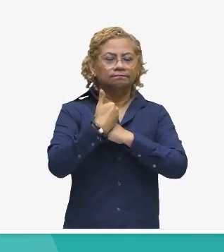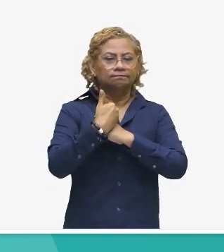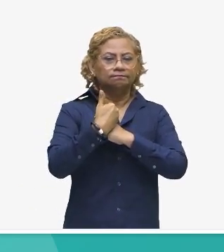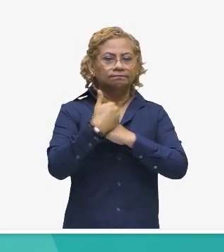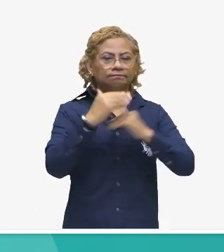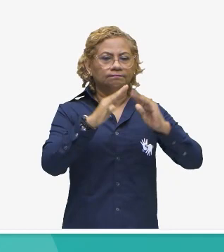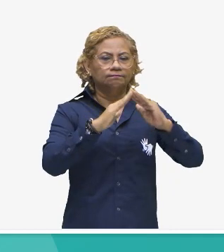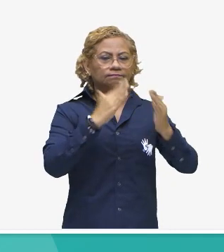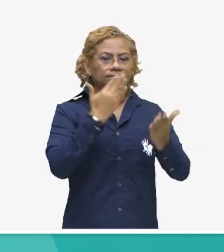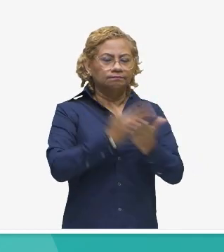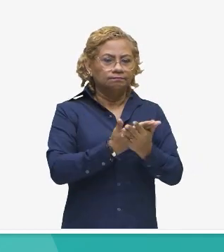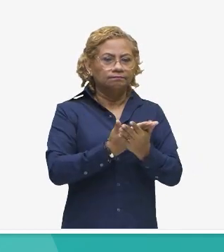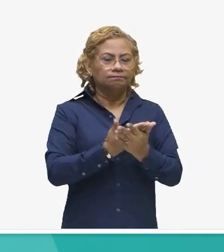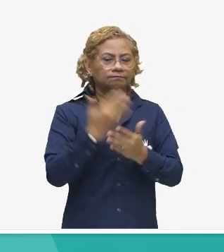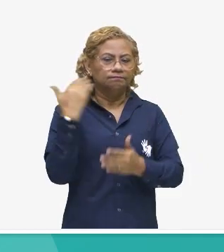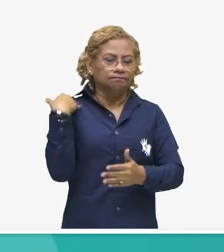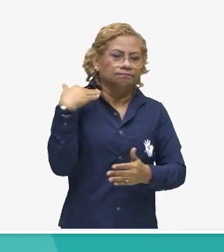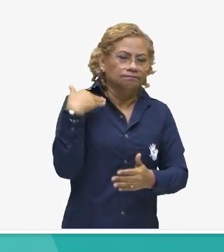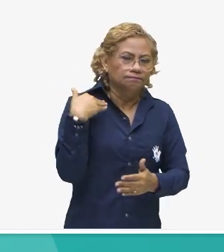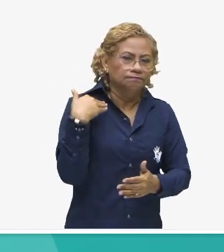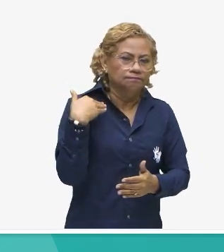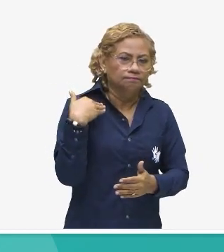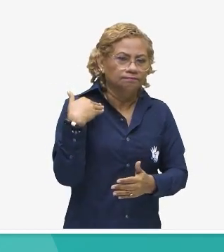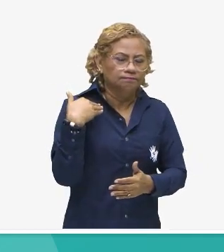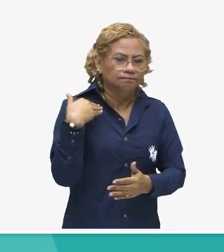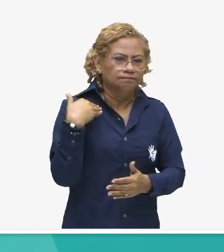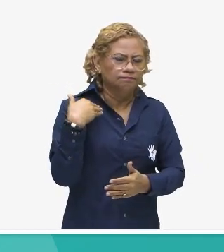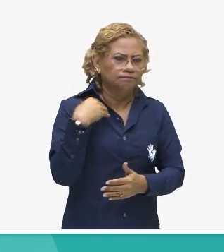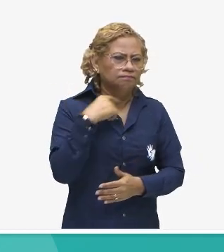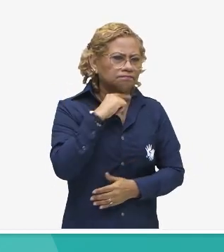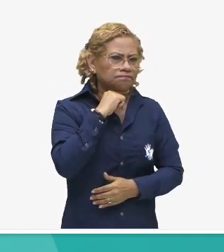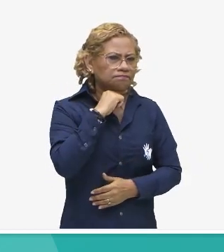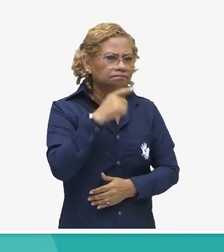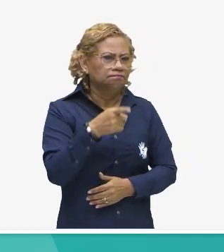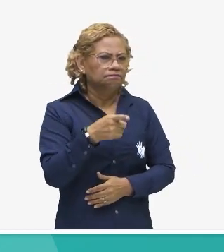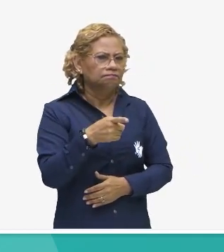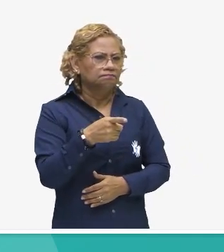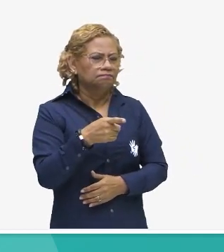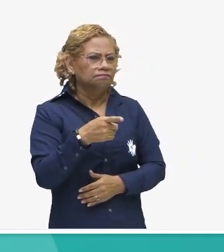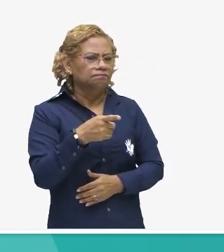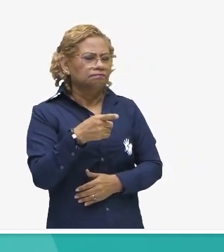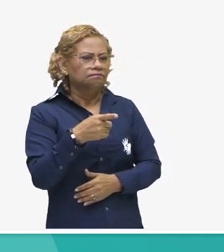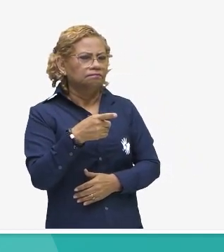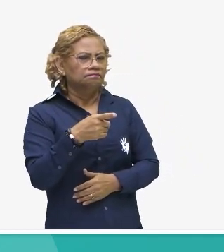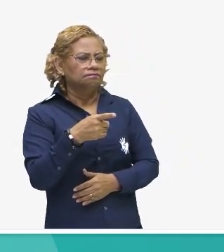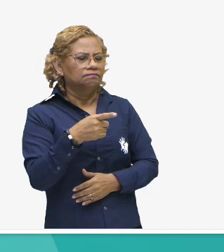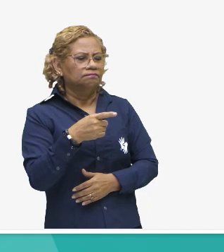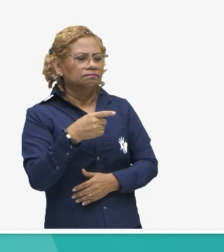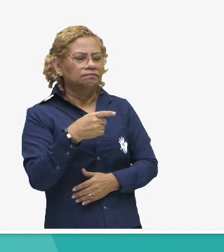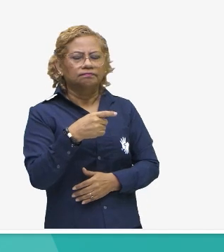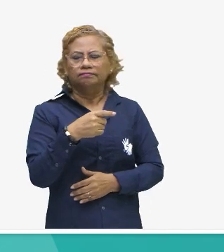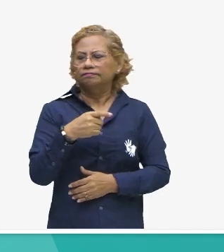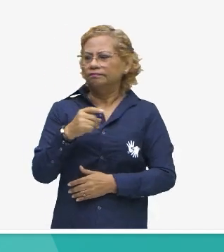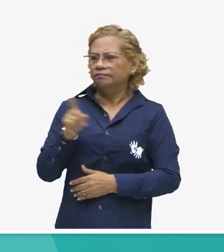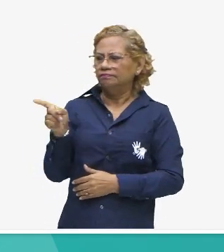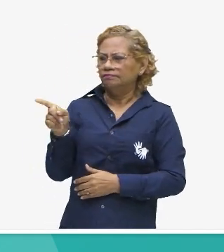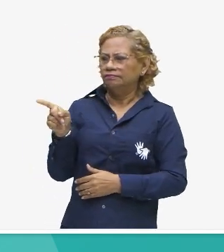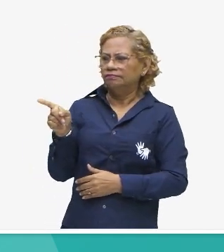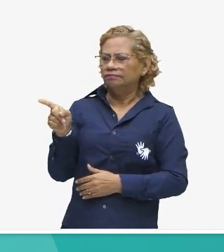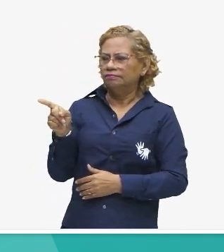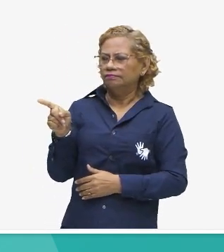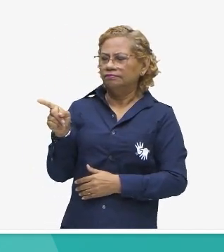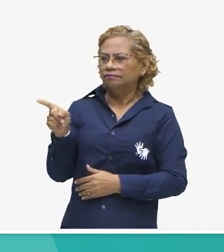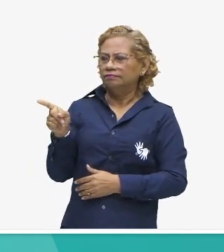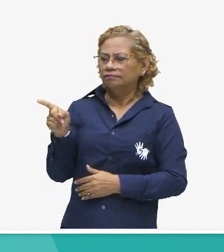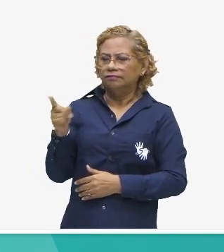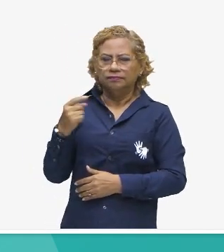um empurrão. Era Clóvis. Como é nervosinho, vai encarar? Olhei